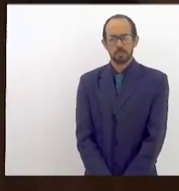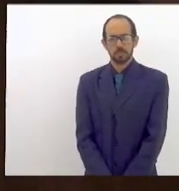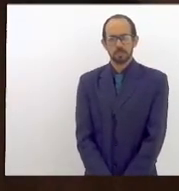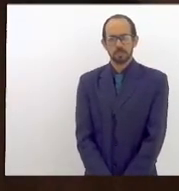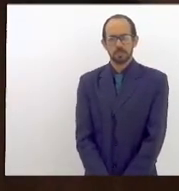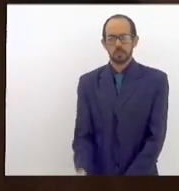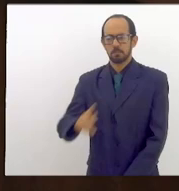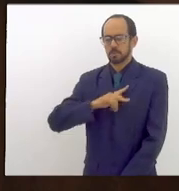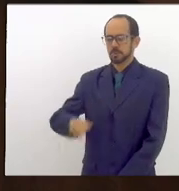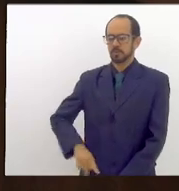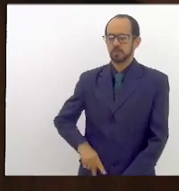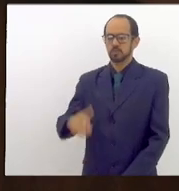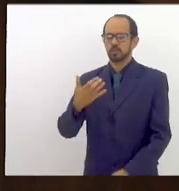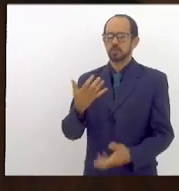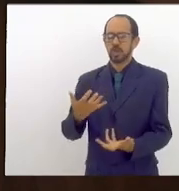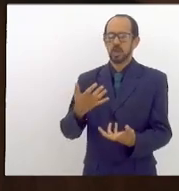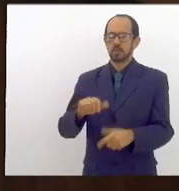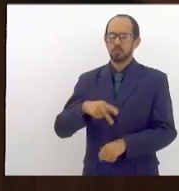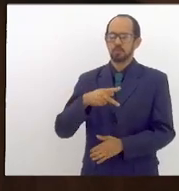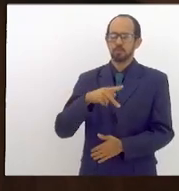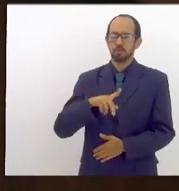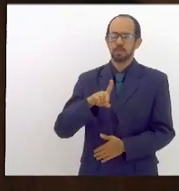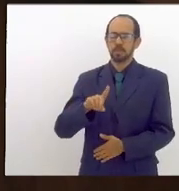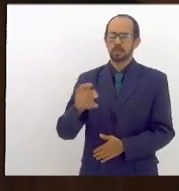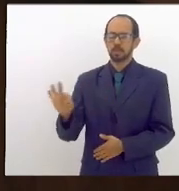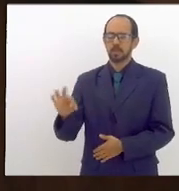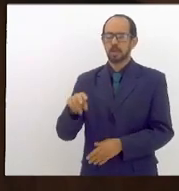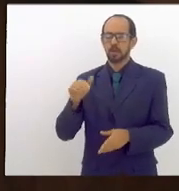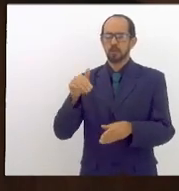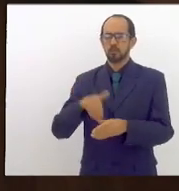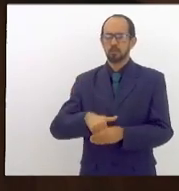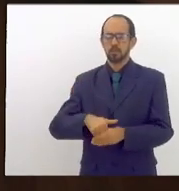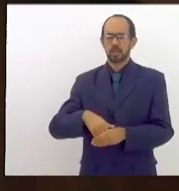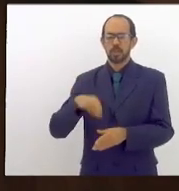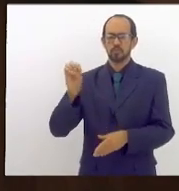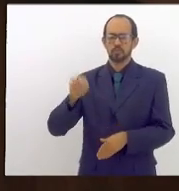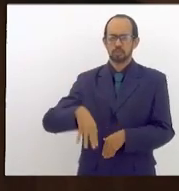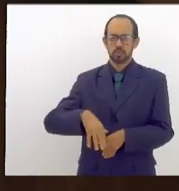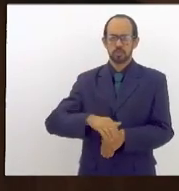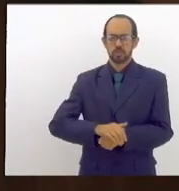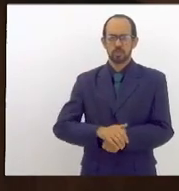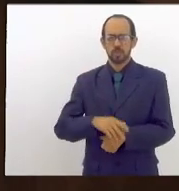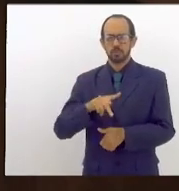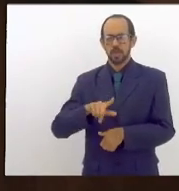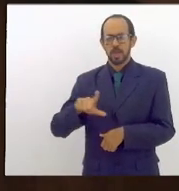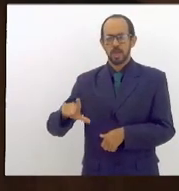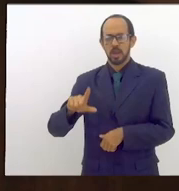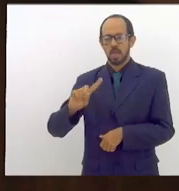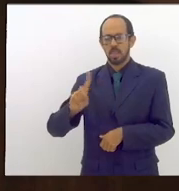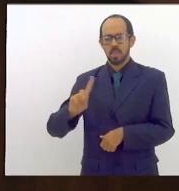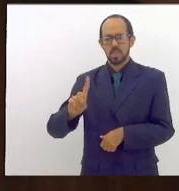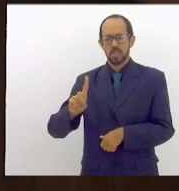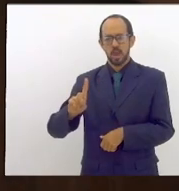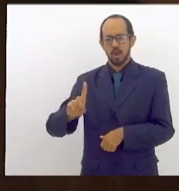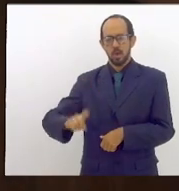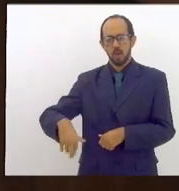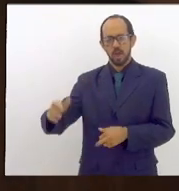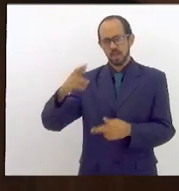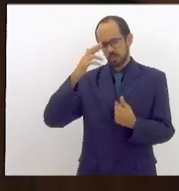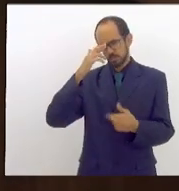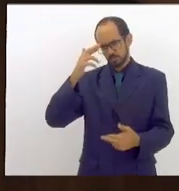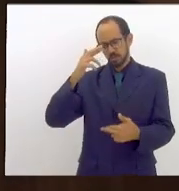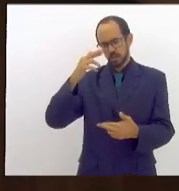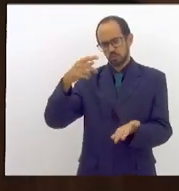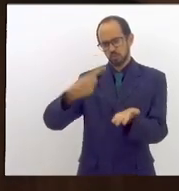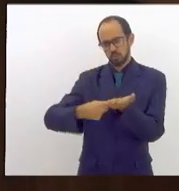Presidente eu quero pelo PDT encaminhar o voto sim o projeto não atende aos compromissos firmados